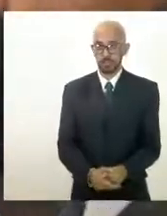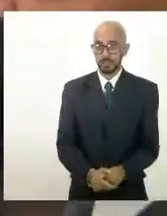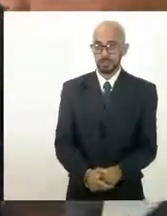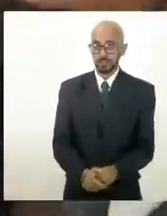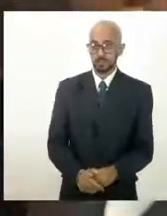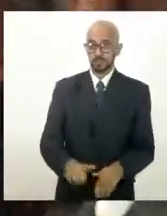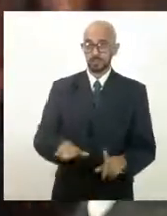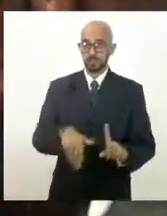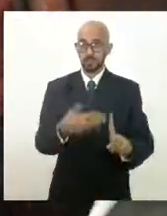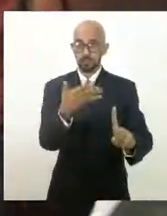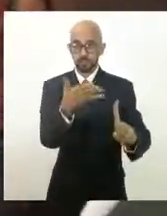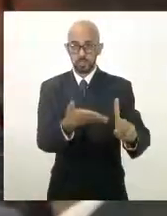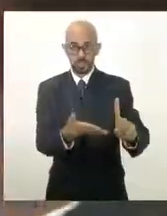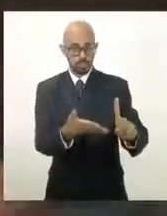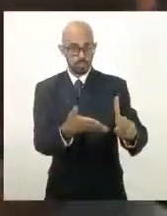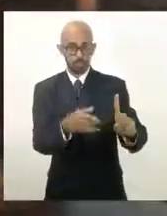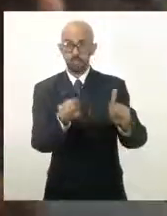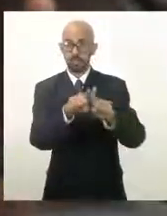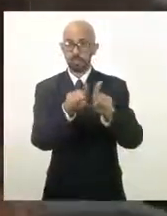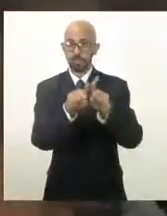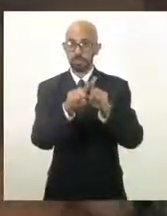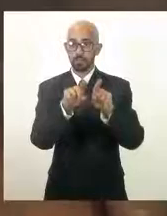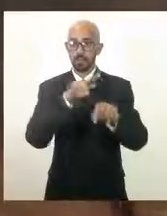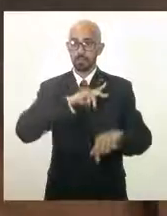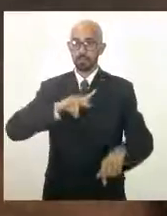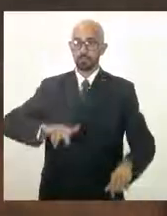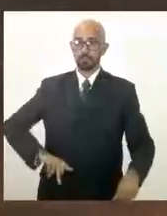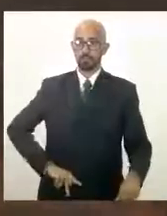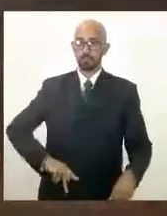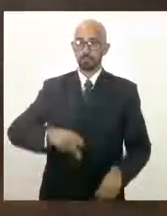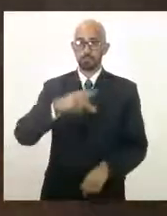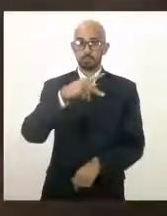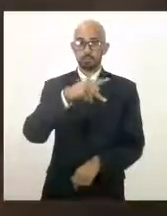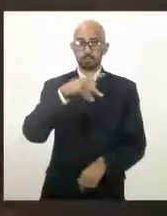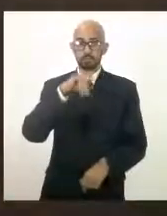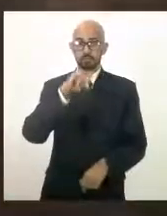E uma homenagem aqui também ao presidente Pisciani.